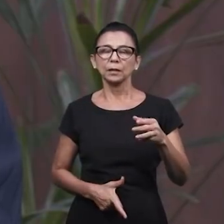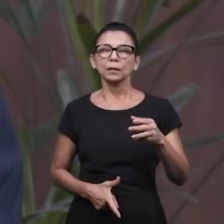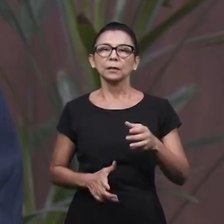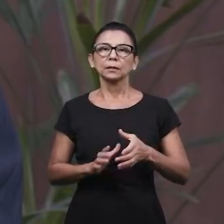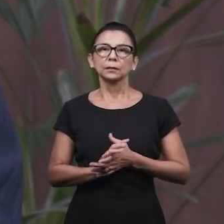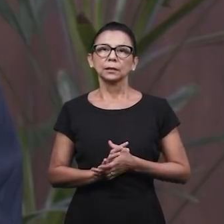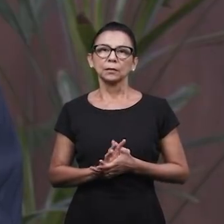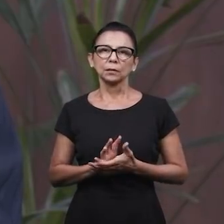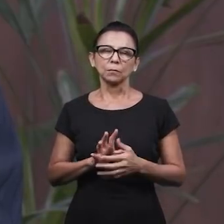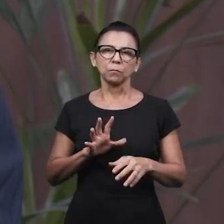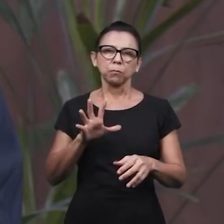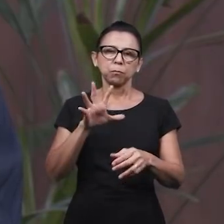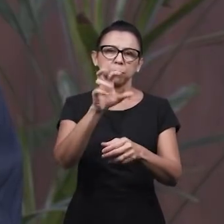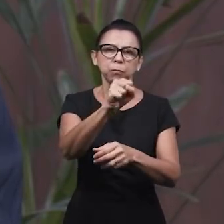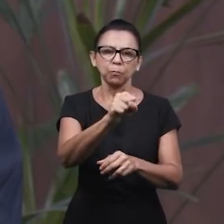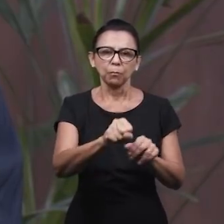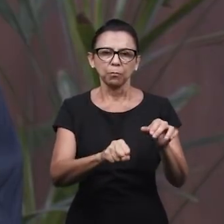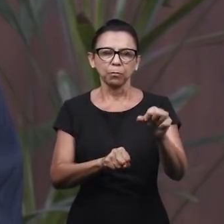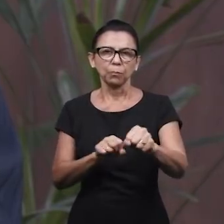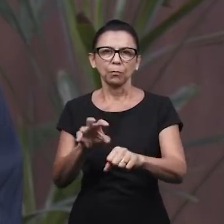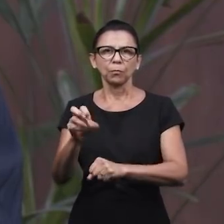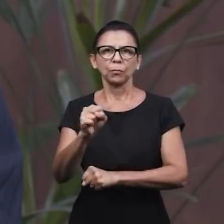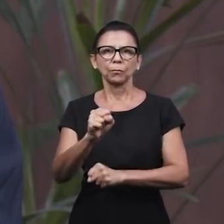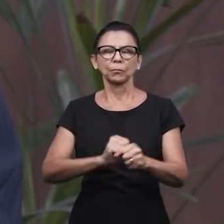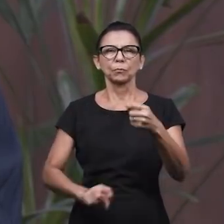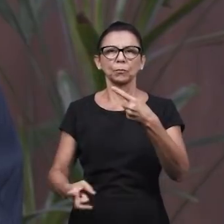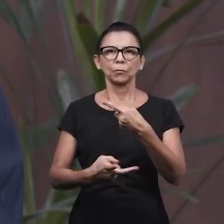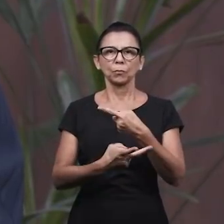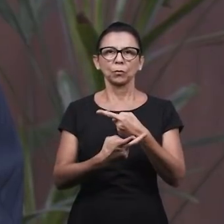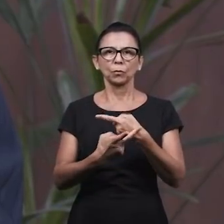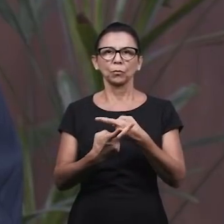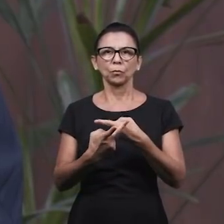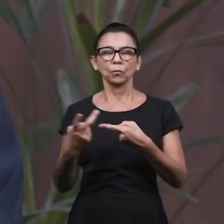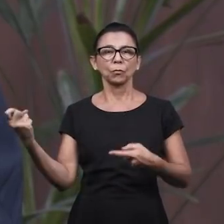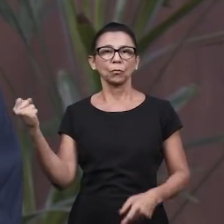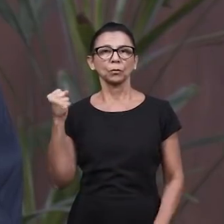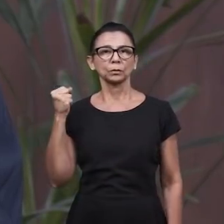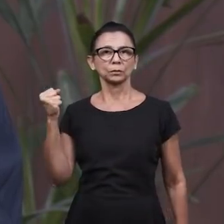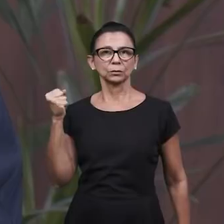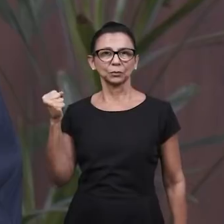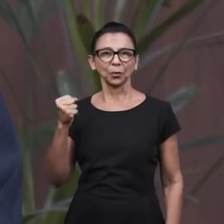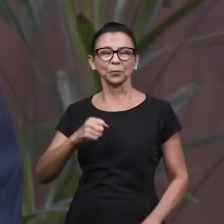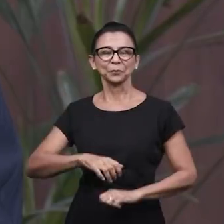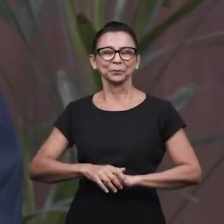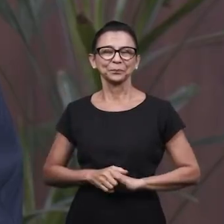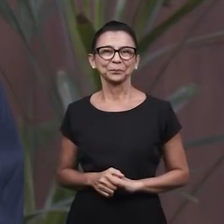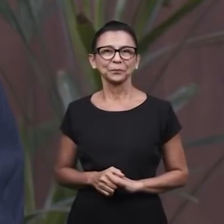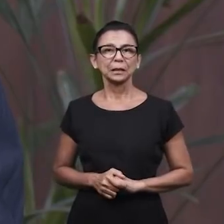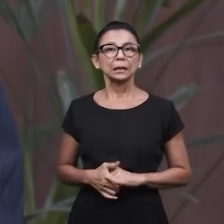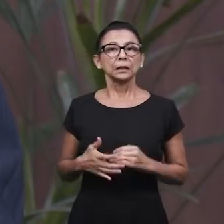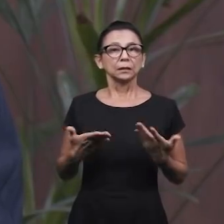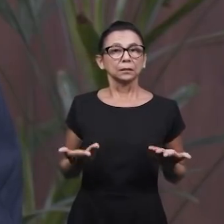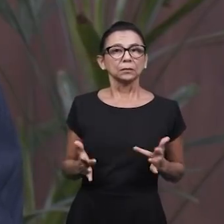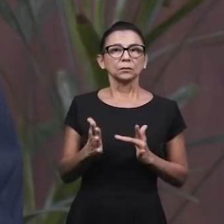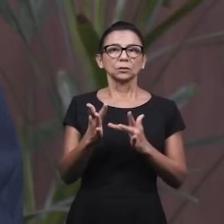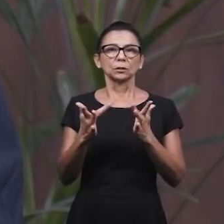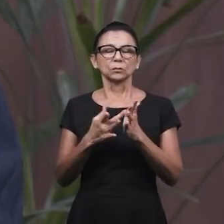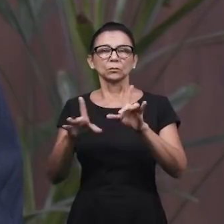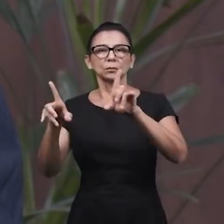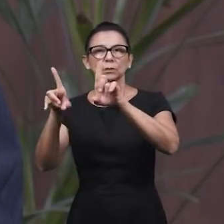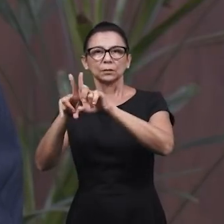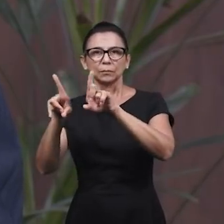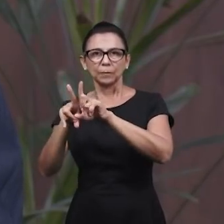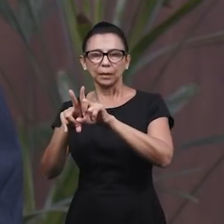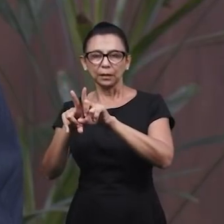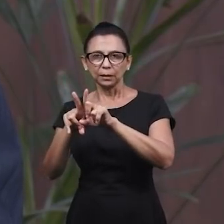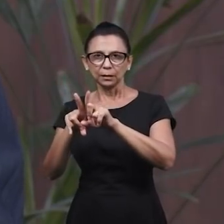Jesus fez isso também. Jesus ele conquistou a terra do coração do homem e ele estabeleceu no coração do